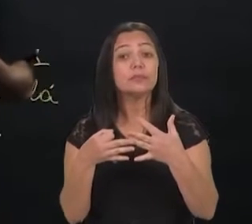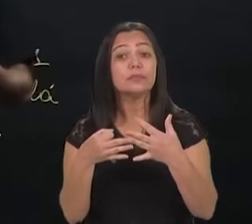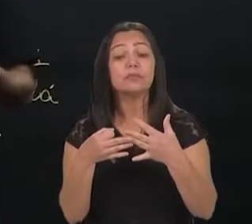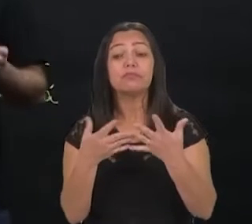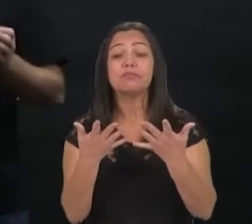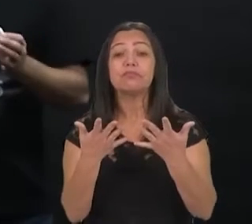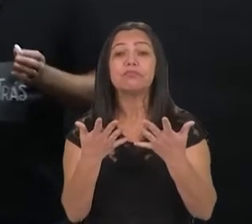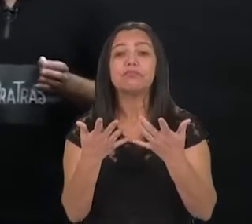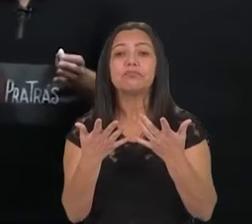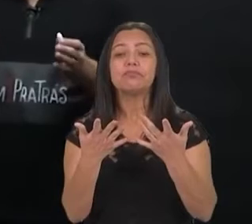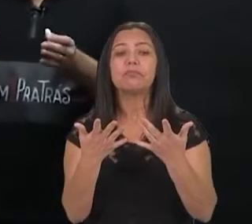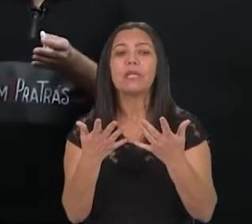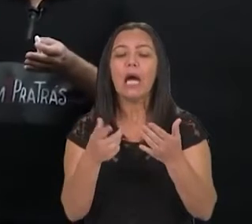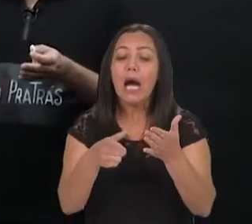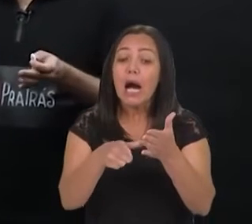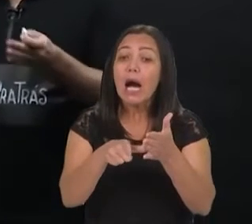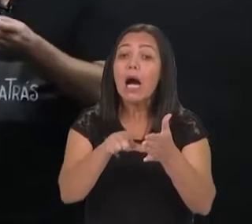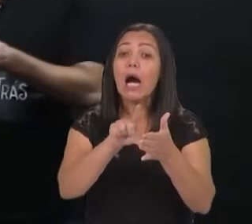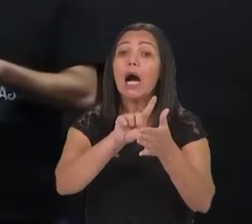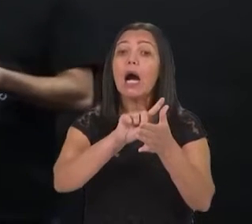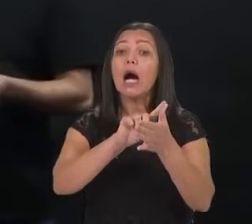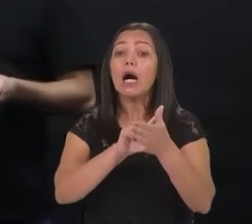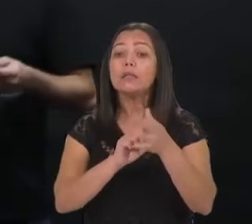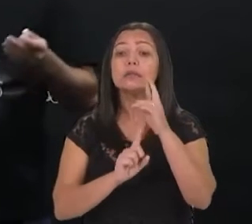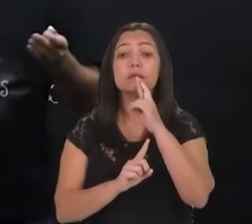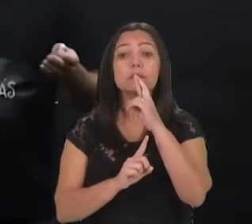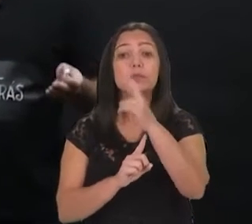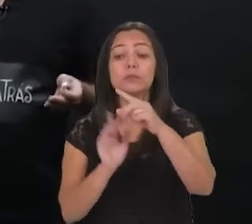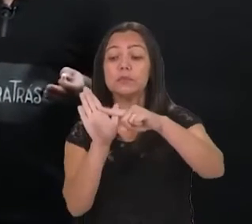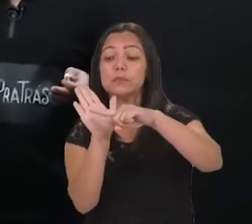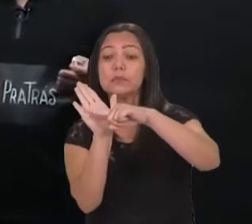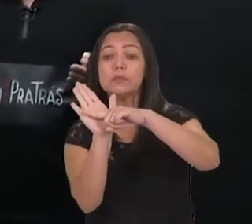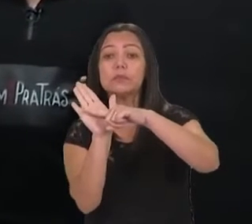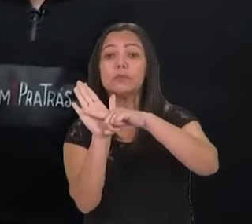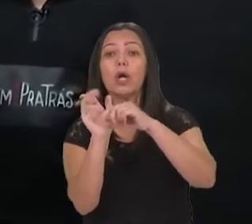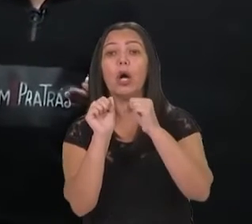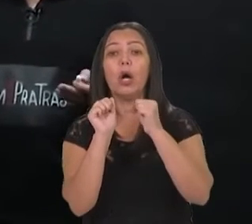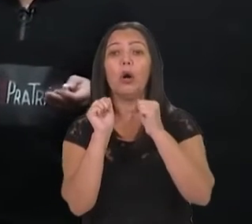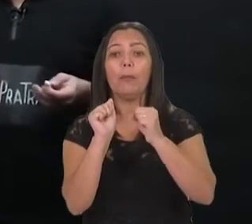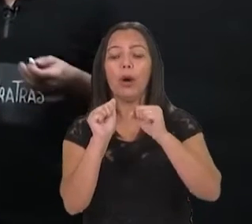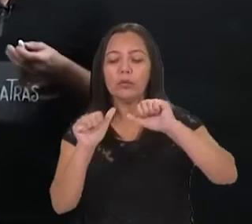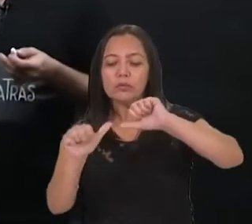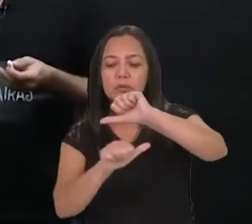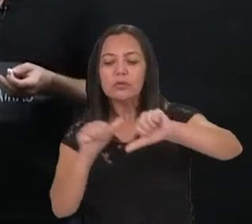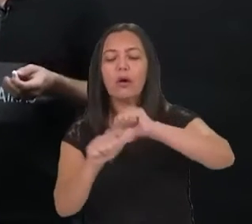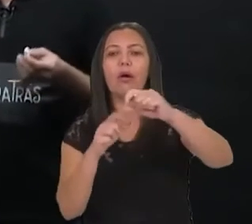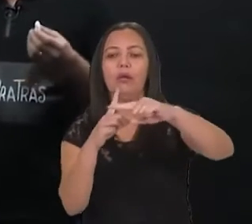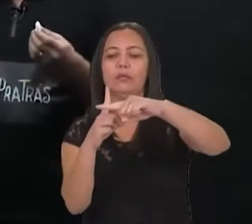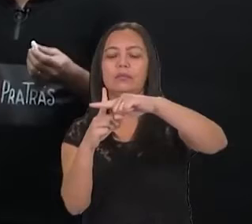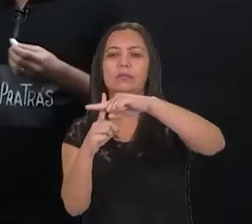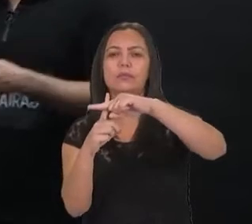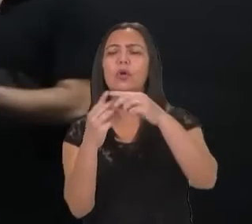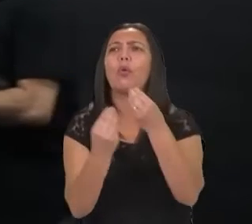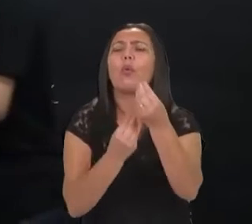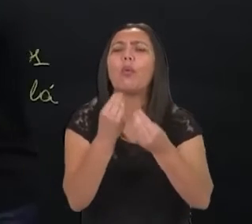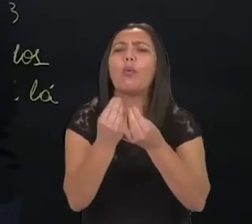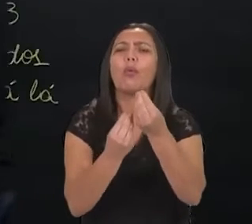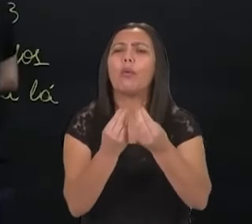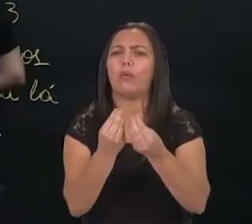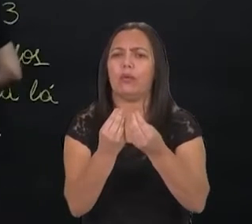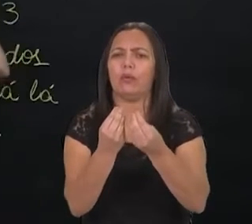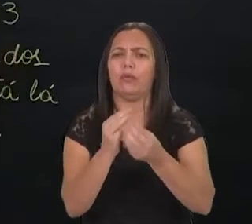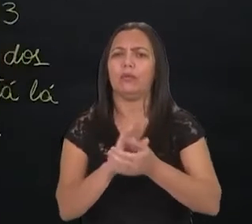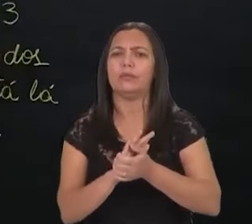você preferir, antes de resolver a subtração, nós poderemos transformá-la numa adição. De que